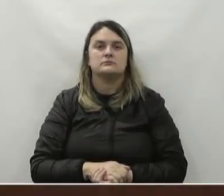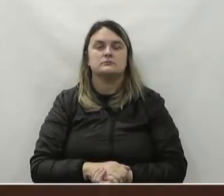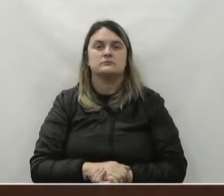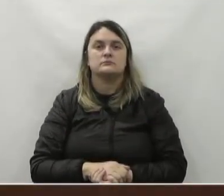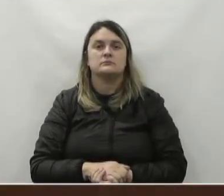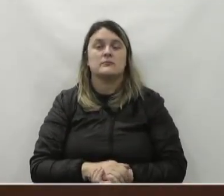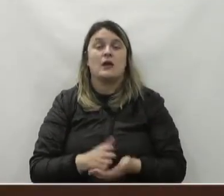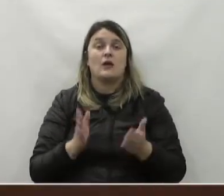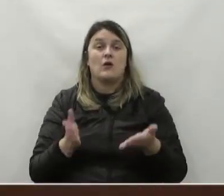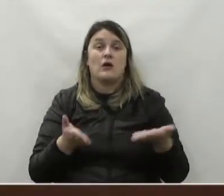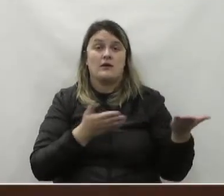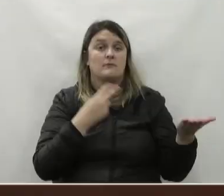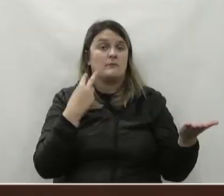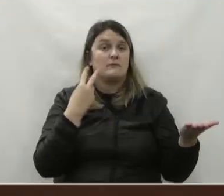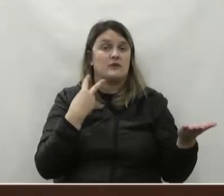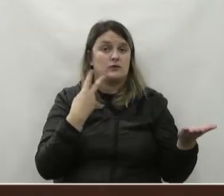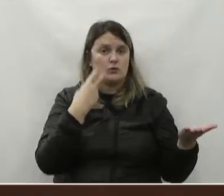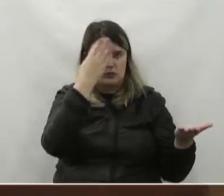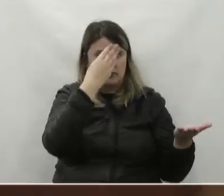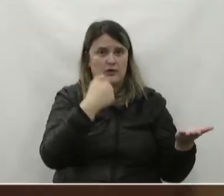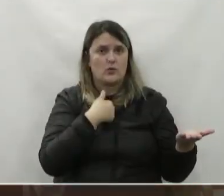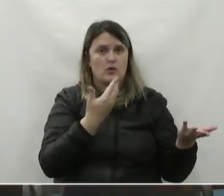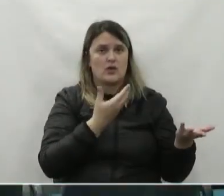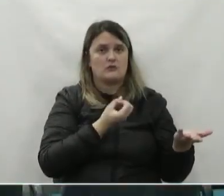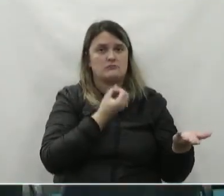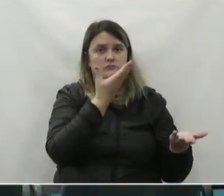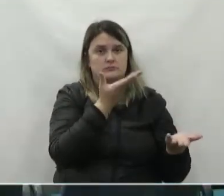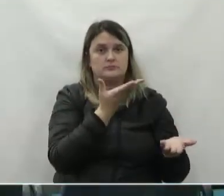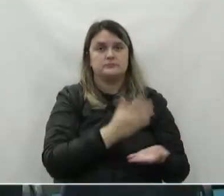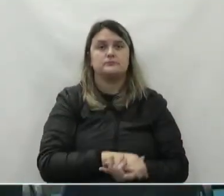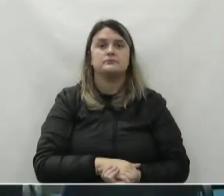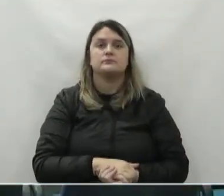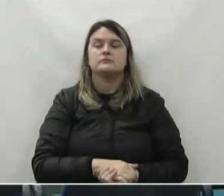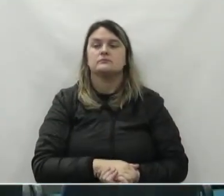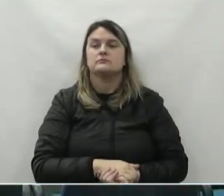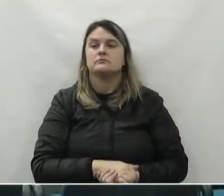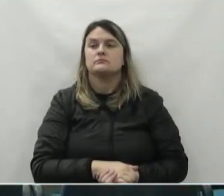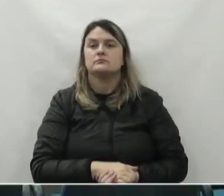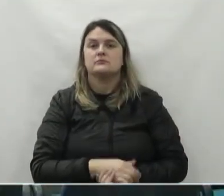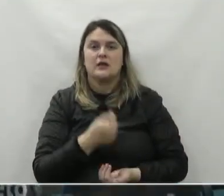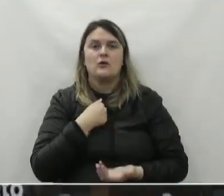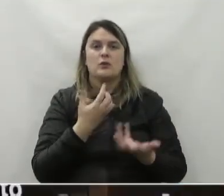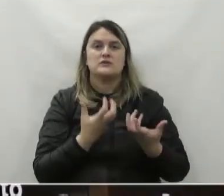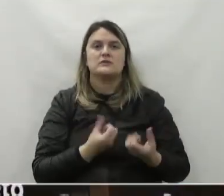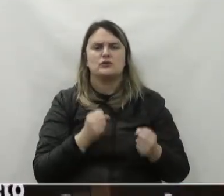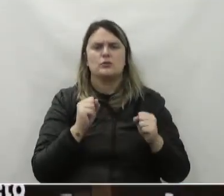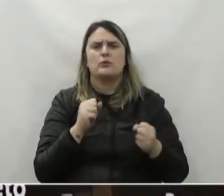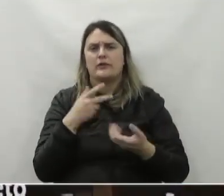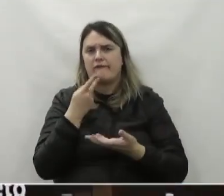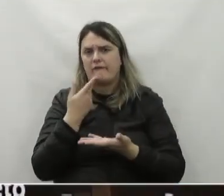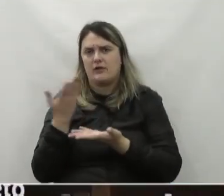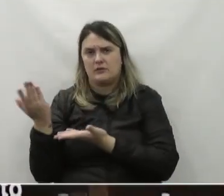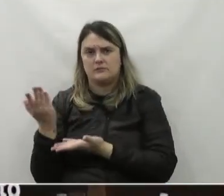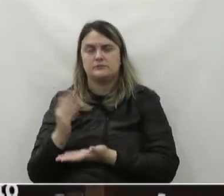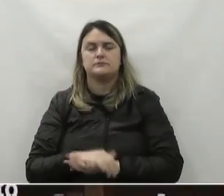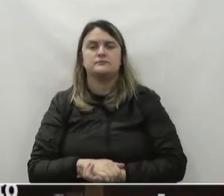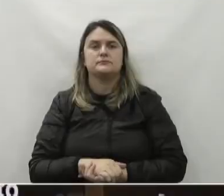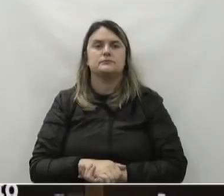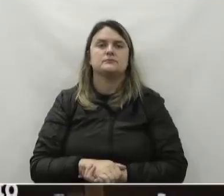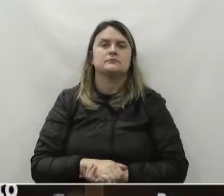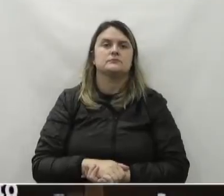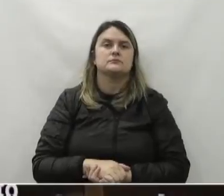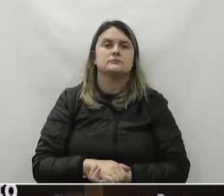Passo a presidência ao vereador Cordovan para discutir o requerimento. Recebo a presidência e passo a palavra ao